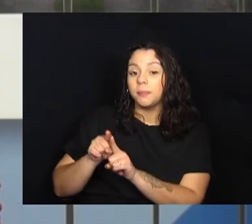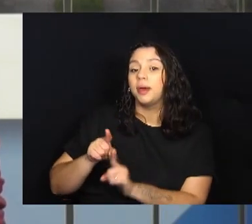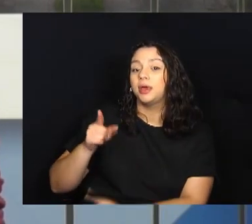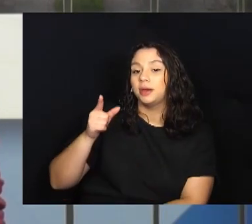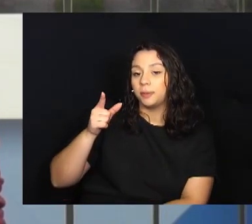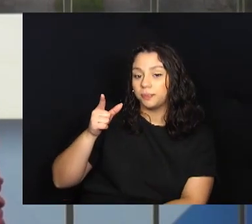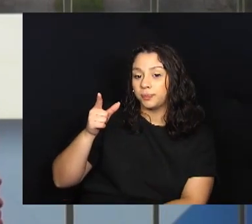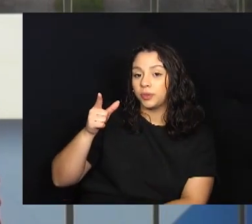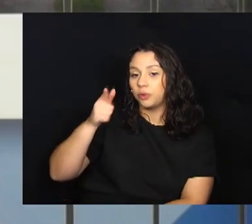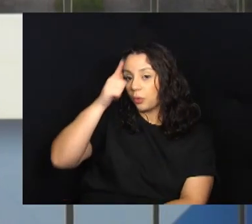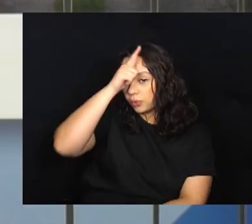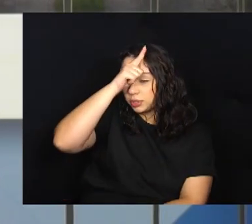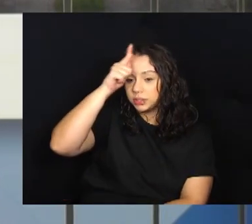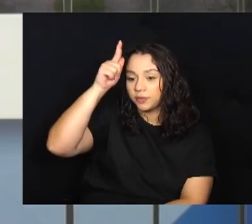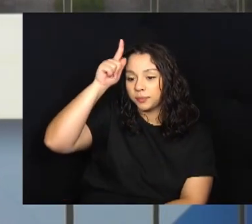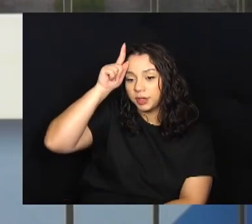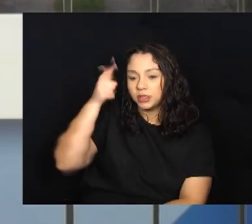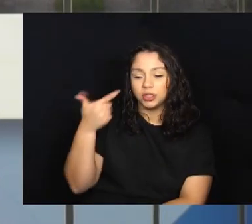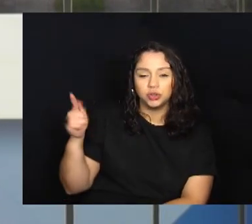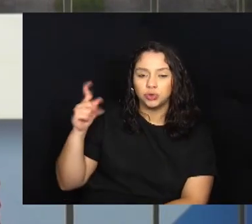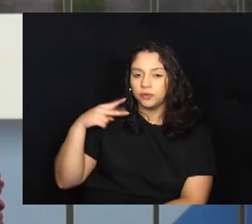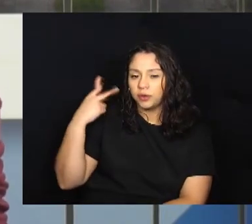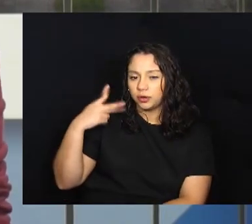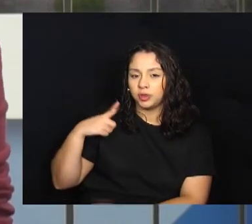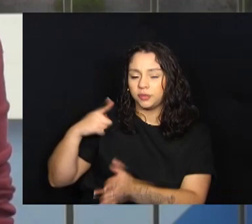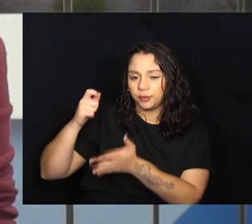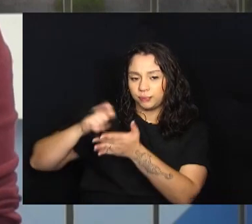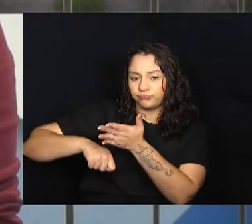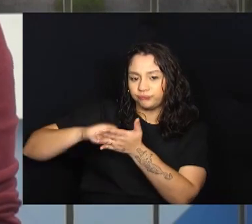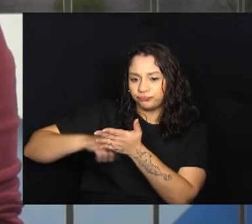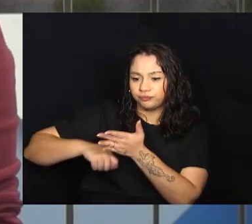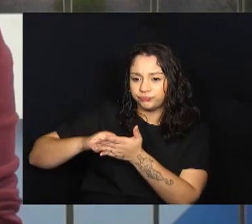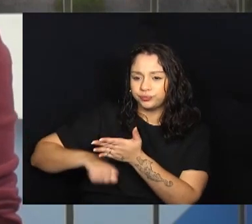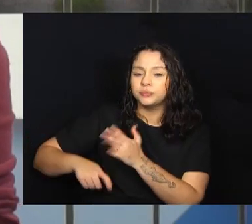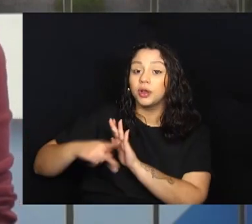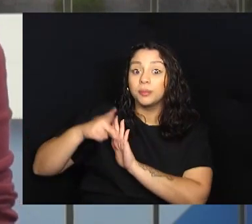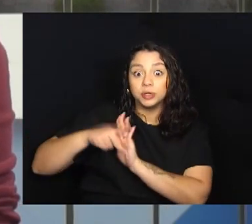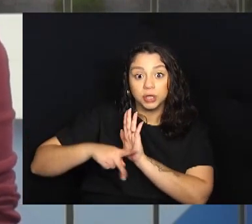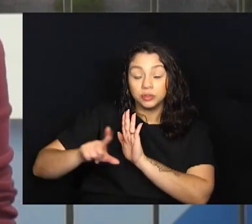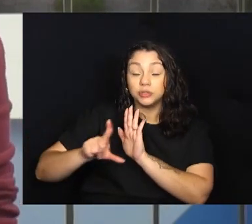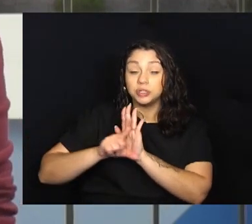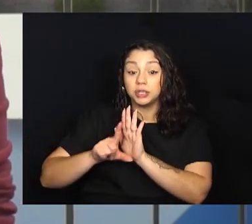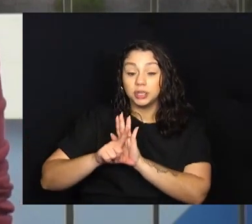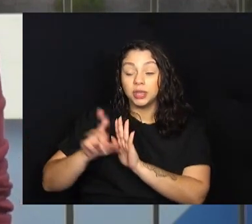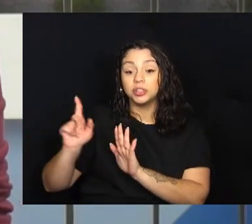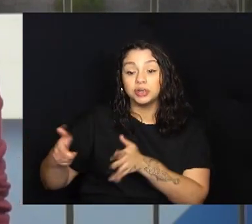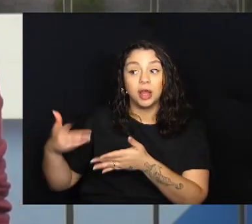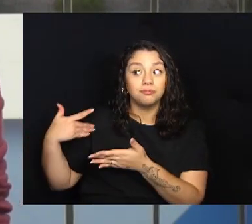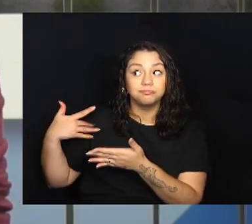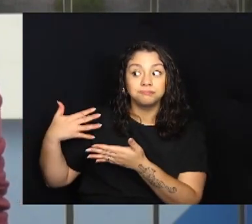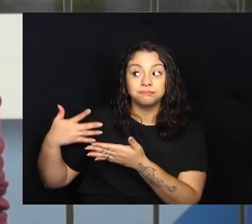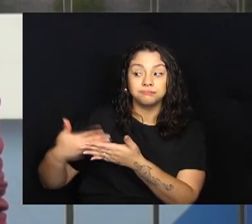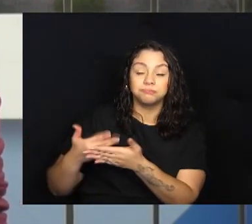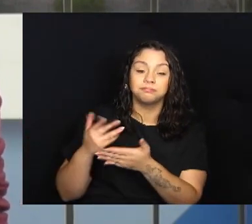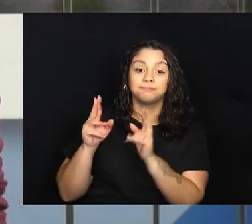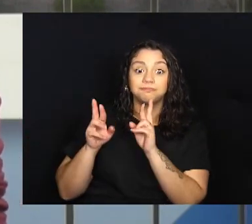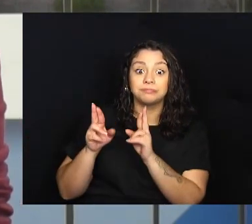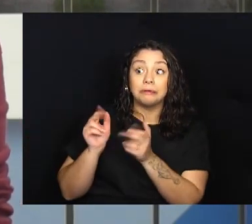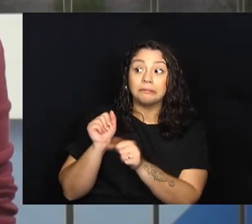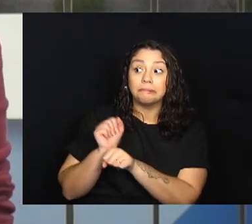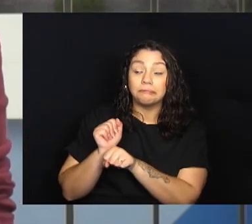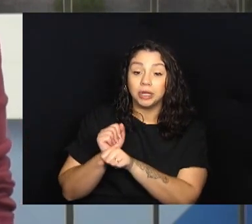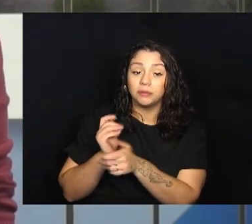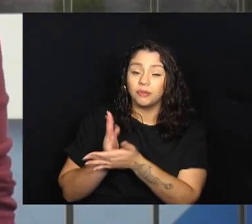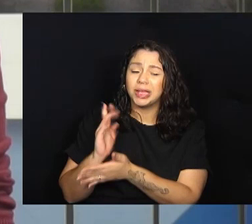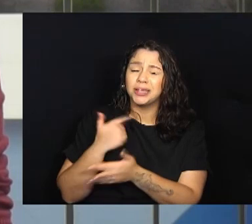subscrevi também, enfim. E esse projeto de lei que está há tempos para ser aprovado, e eu espero